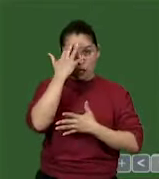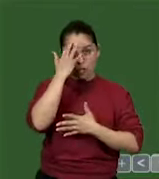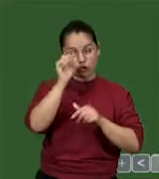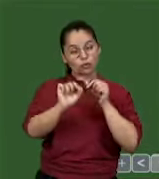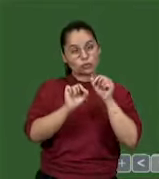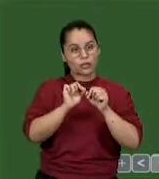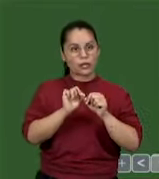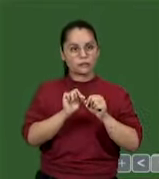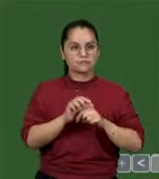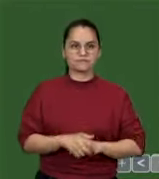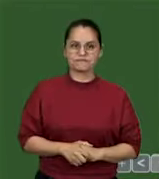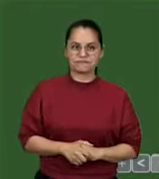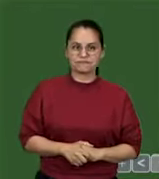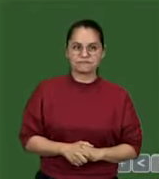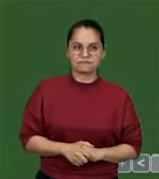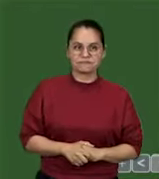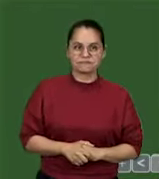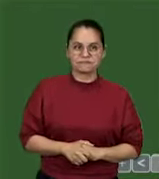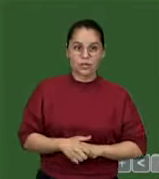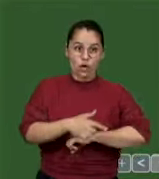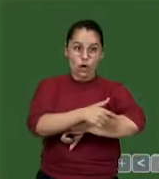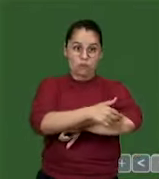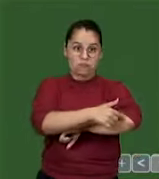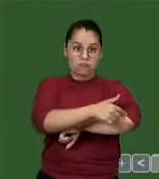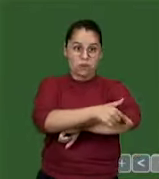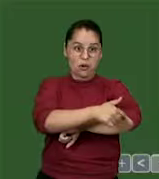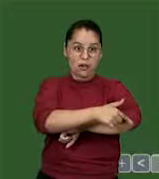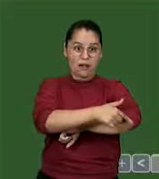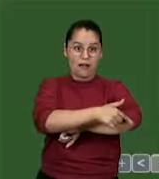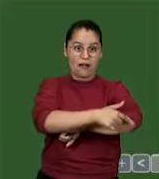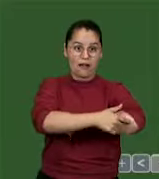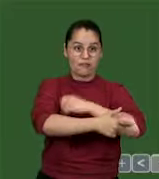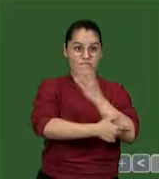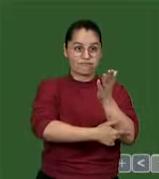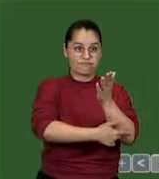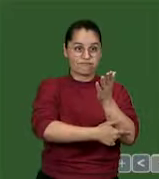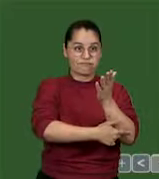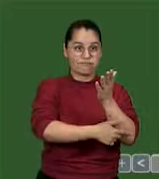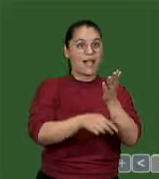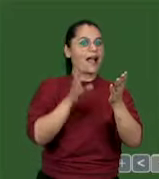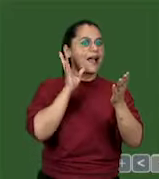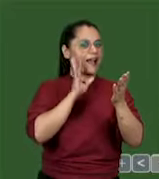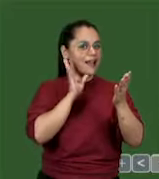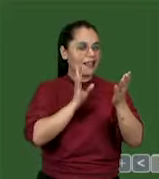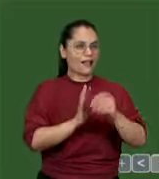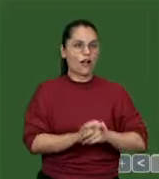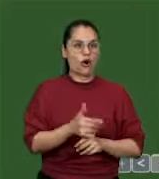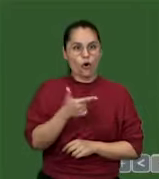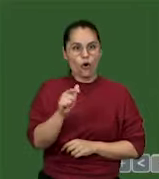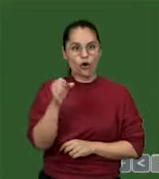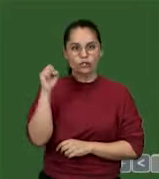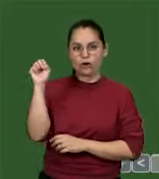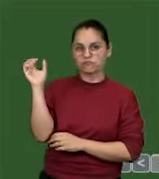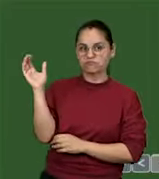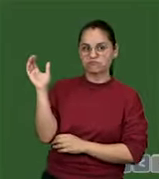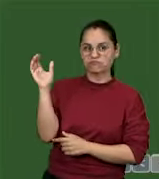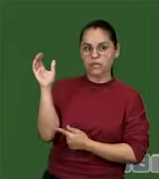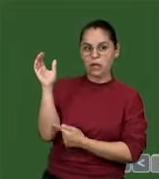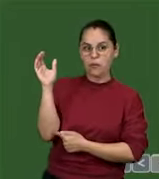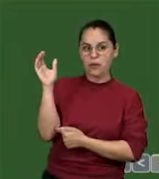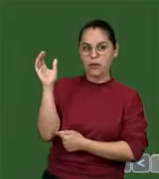braço. Então vou fazer a parte do antebraço, cotovelo e braço. Legal. Vou fazer outra aqui também, antebraço, cotovelo e